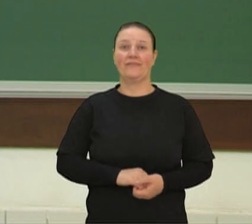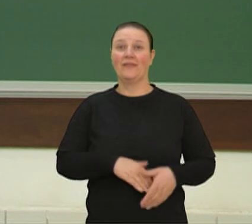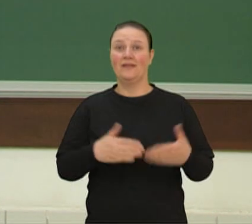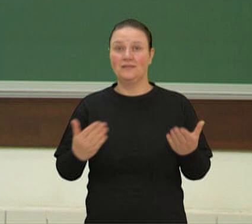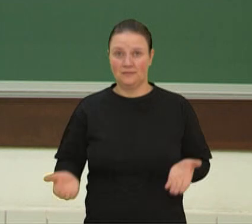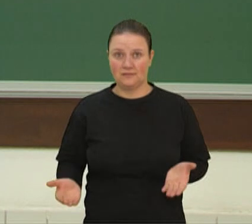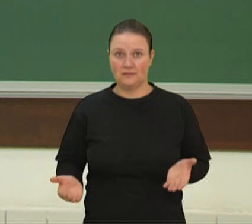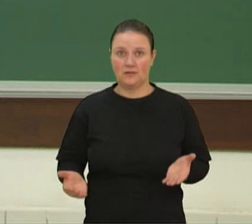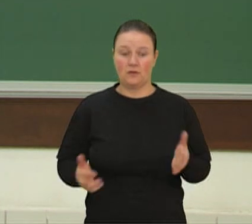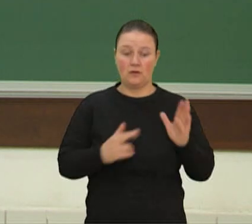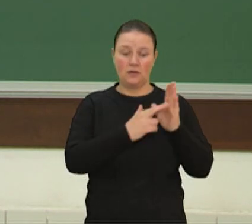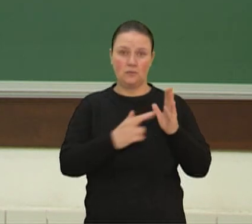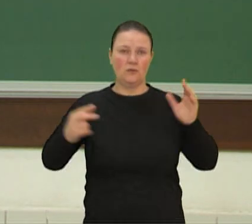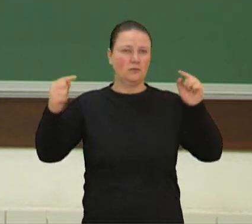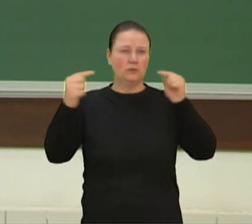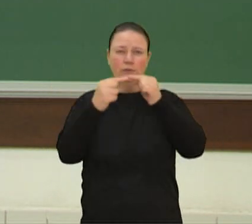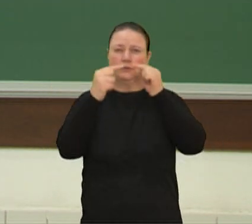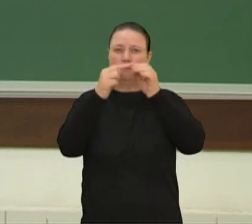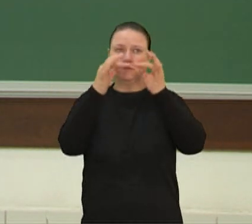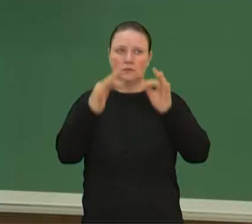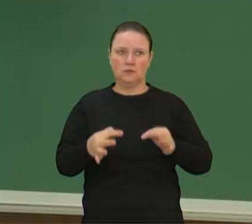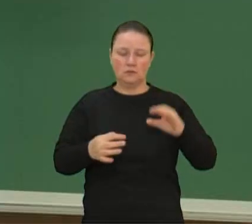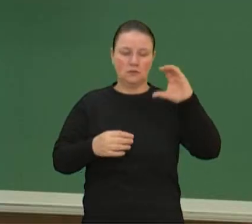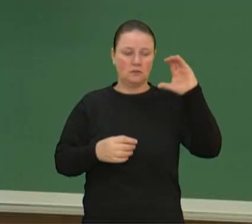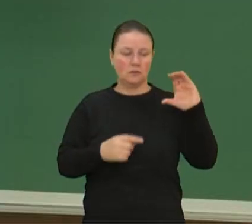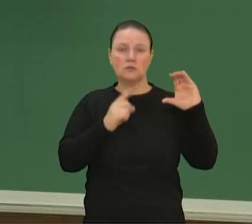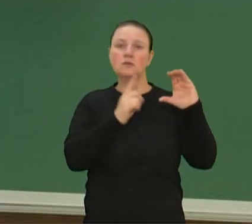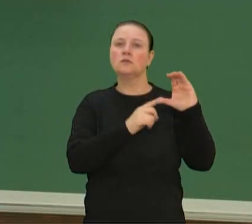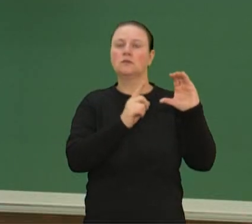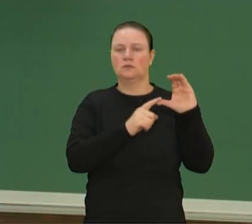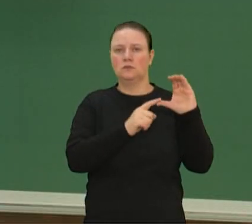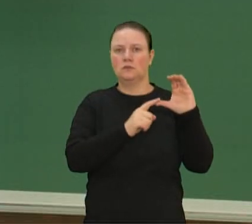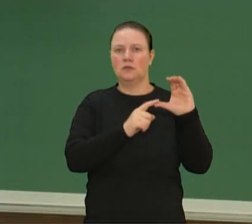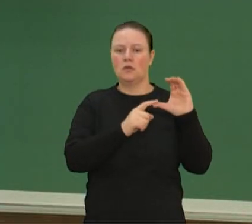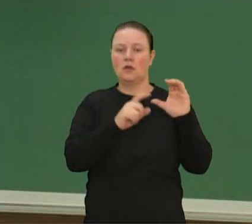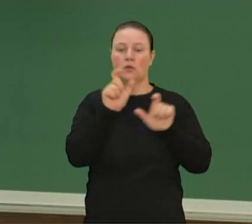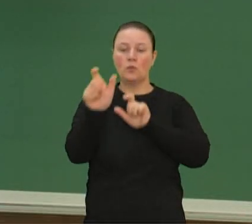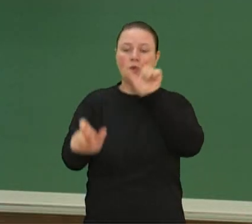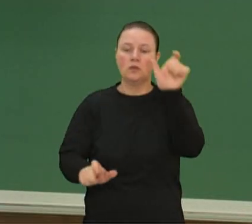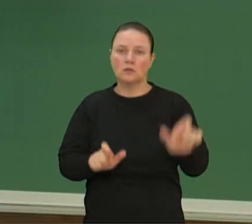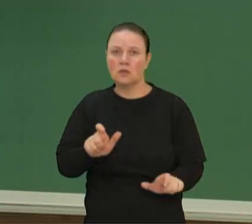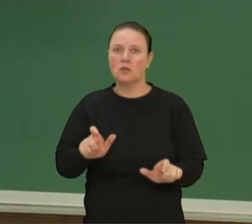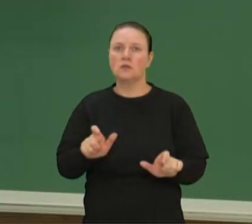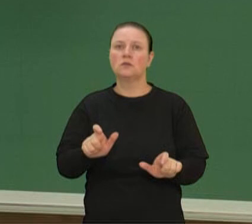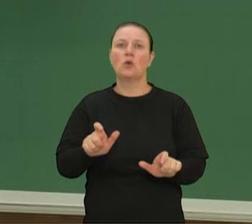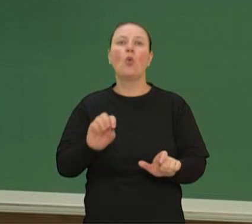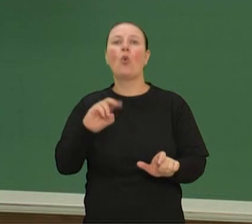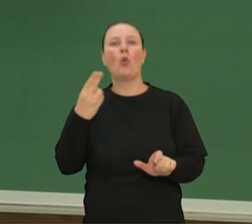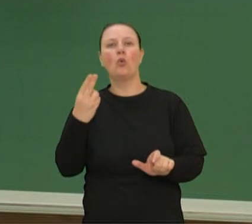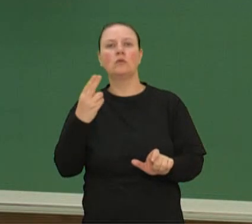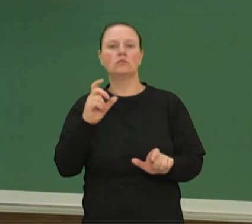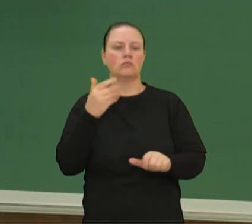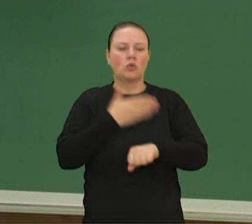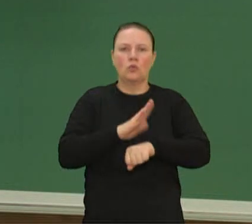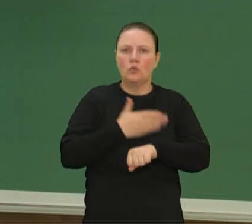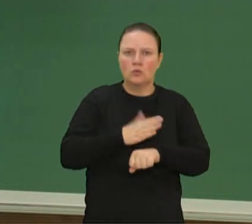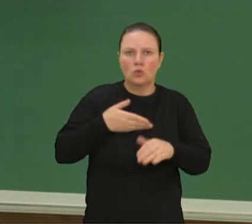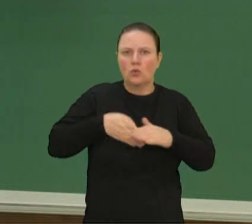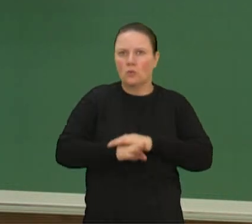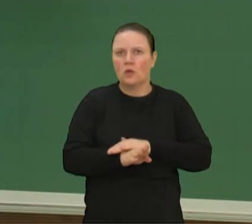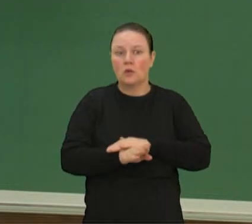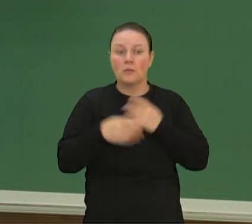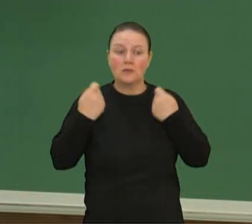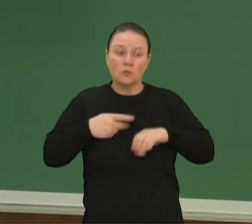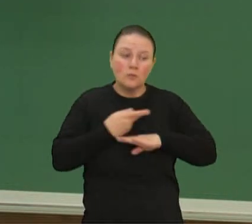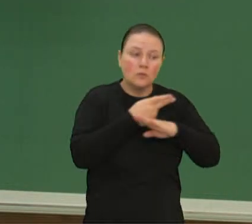Então, a alternativa mais adequada é a letra C. Atletas e não atletas devem consultar um profissional em qualquer contexto